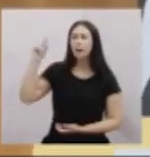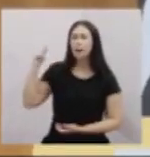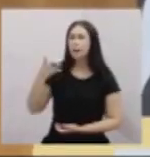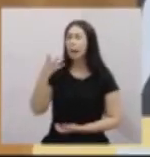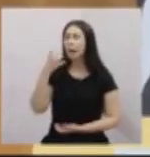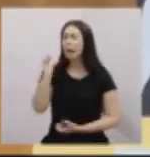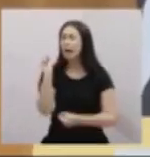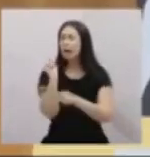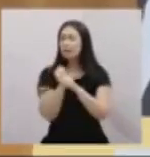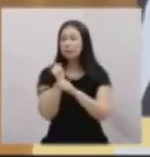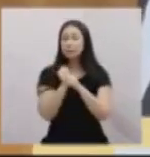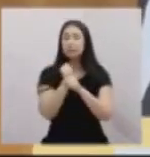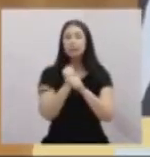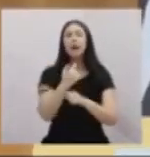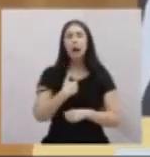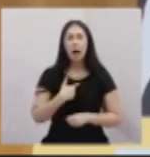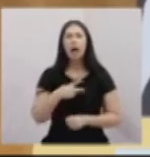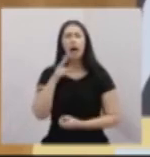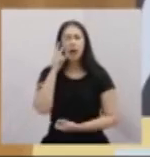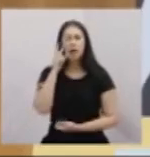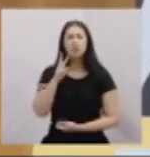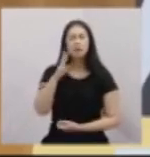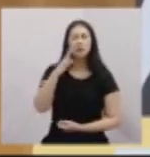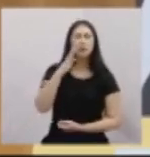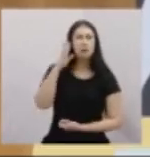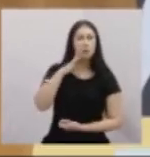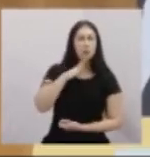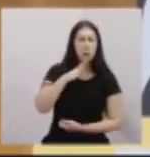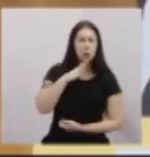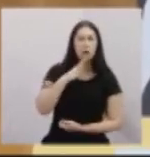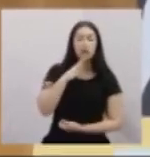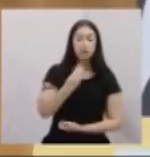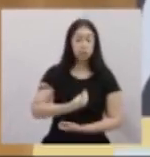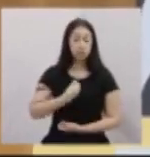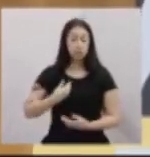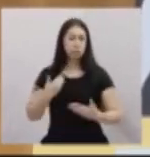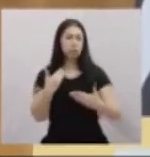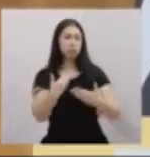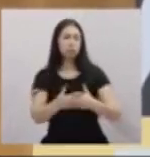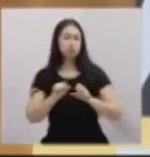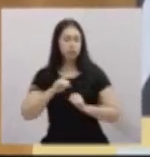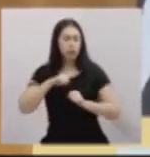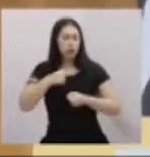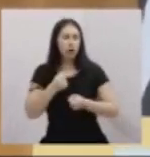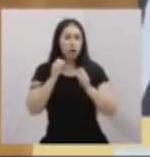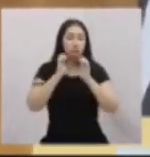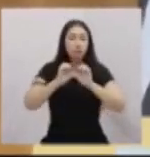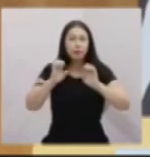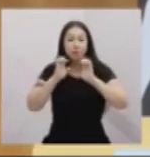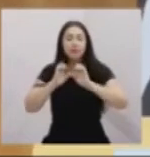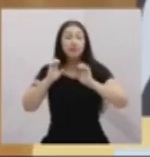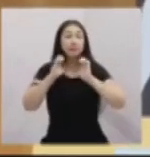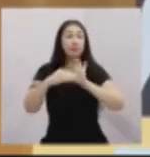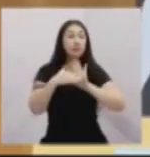sou testemunha viva da sua vida dedicada à causa do Evangelho, à causa